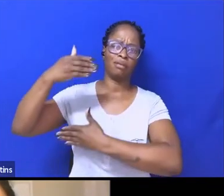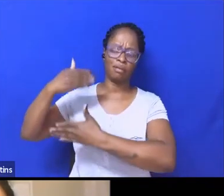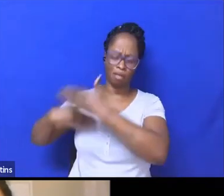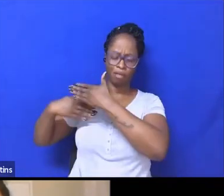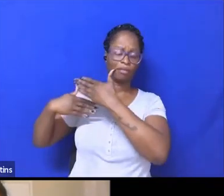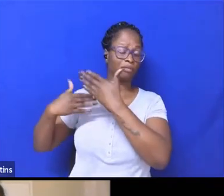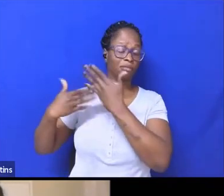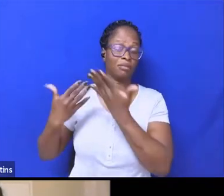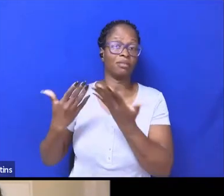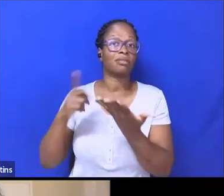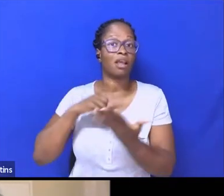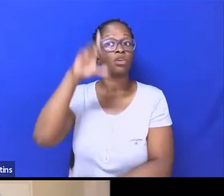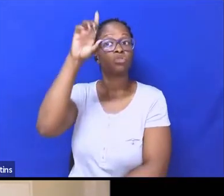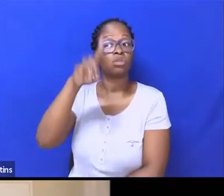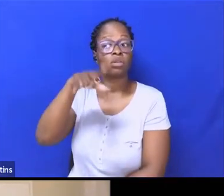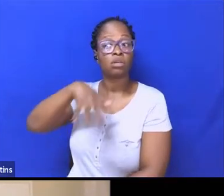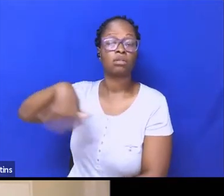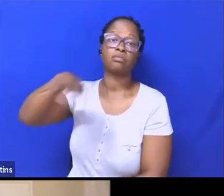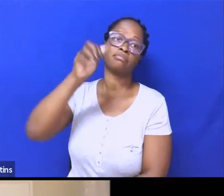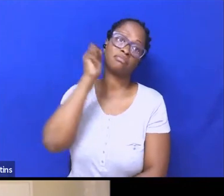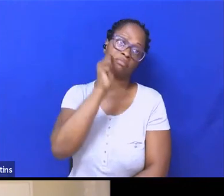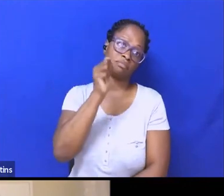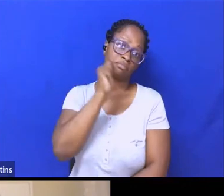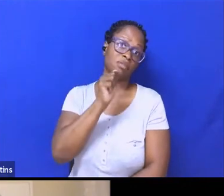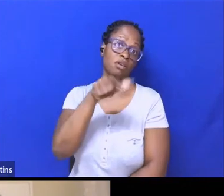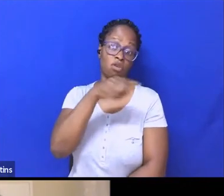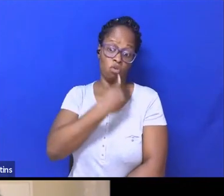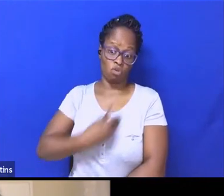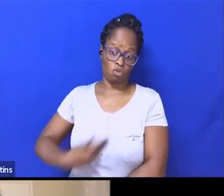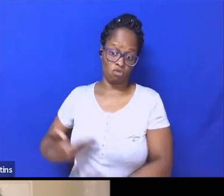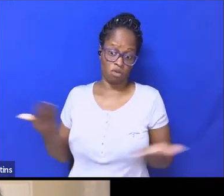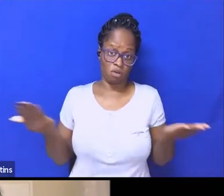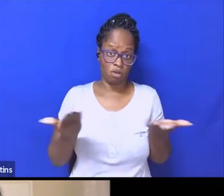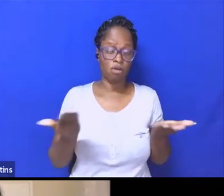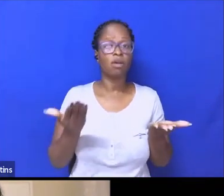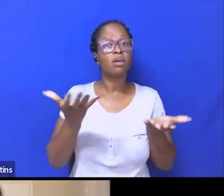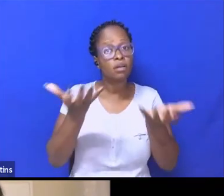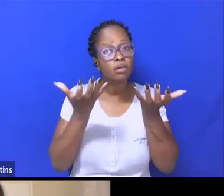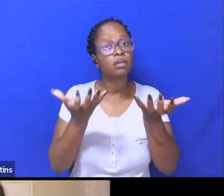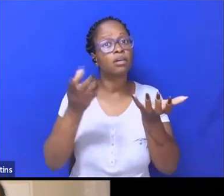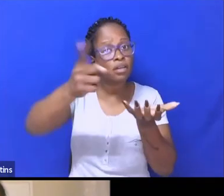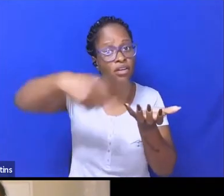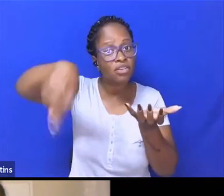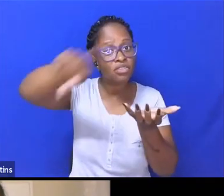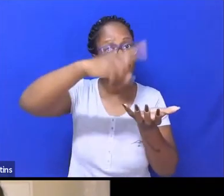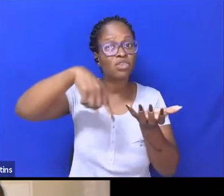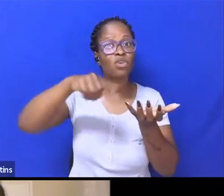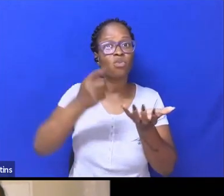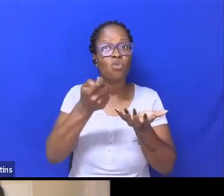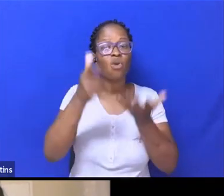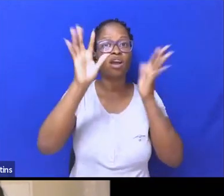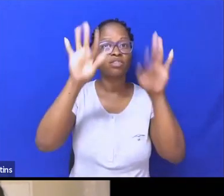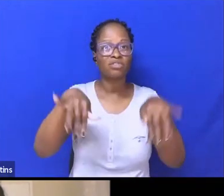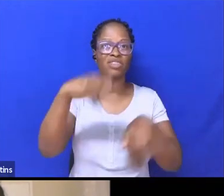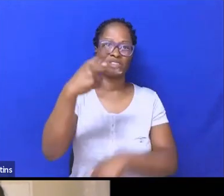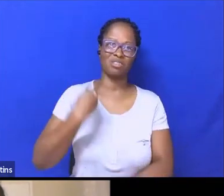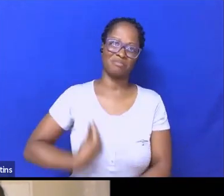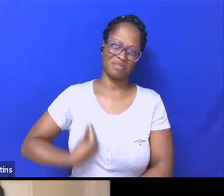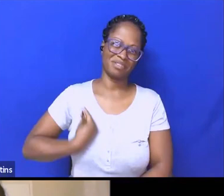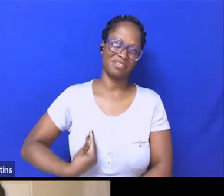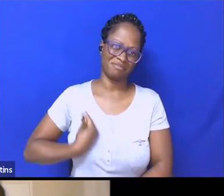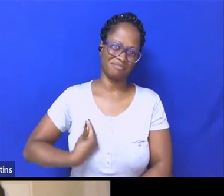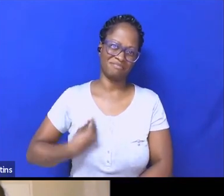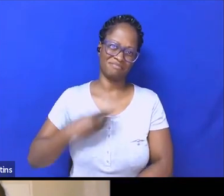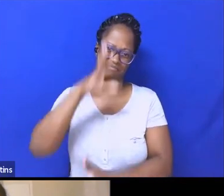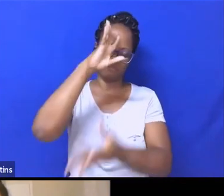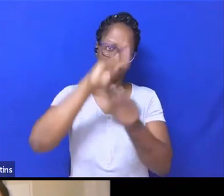nos direitos das mulheres com esses governos queria que para a gente encaminhando para o final da sua participação que